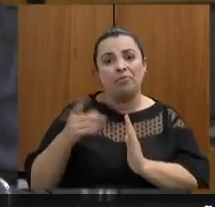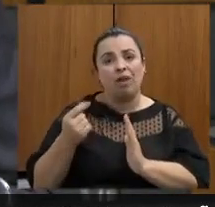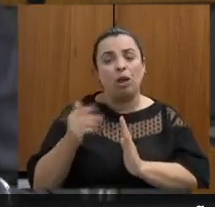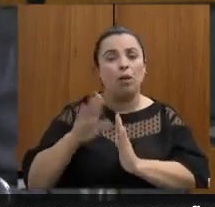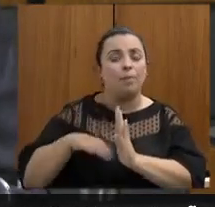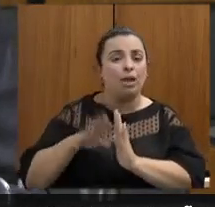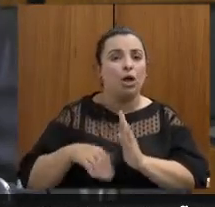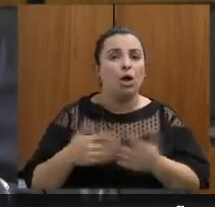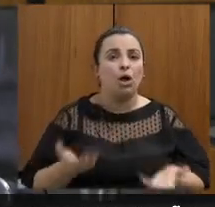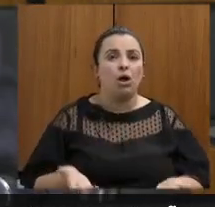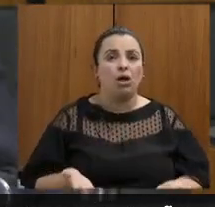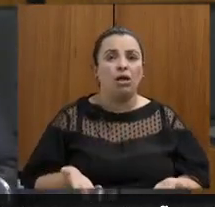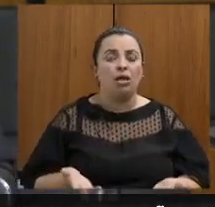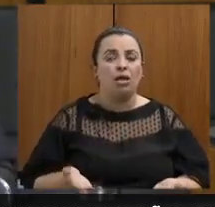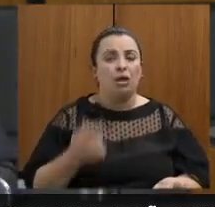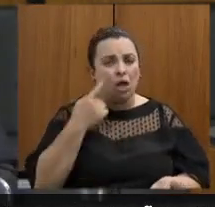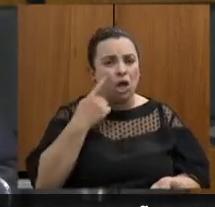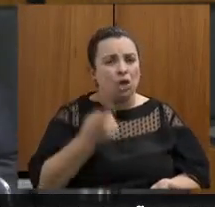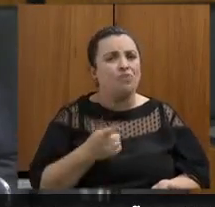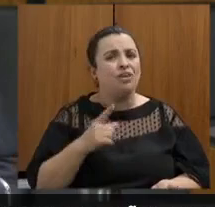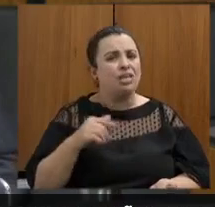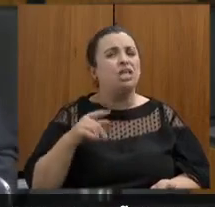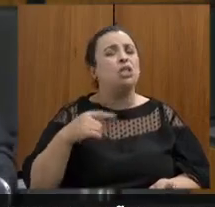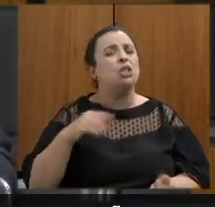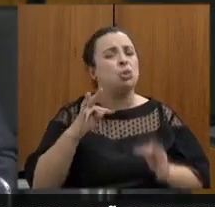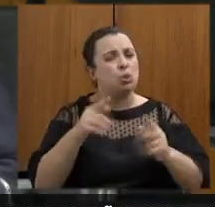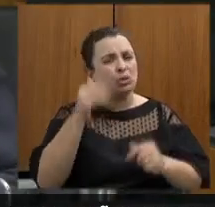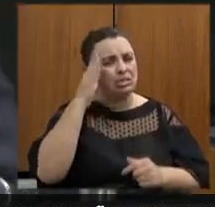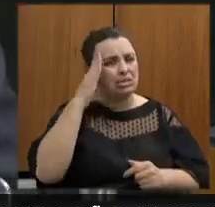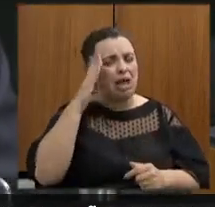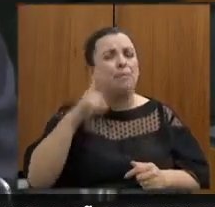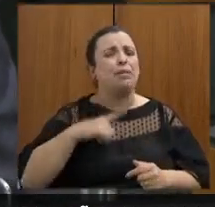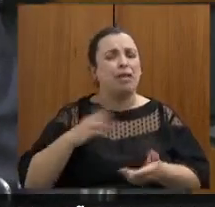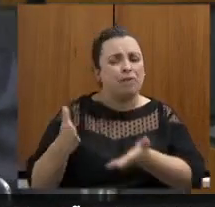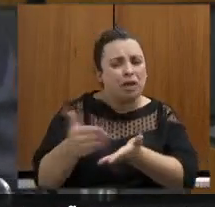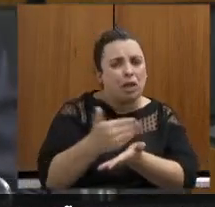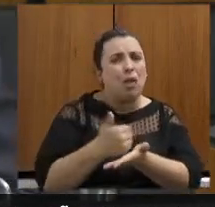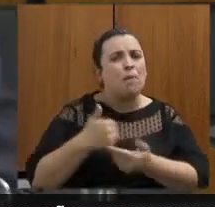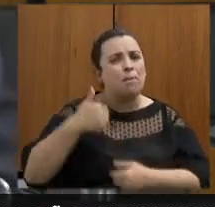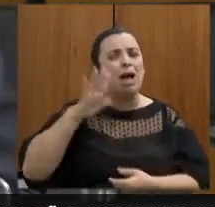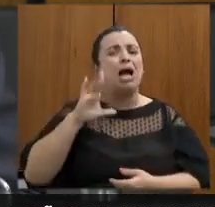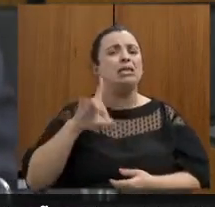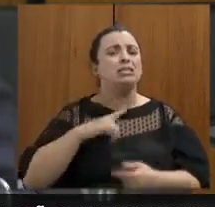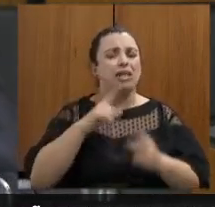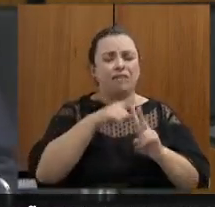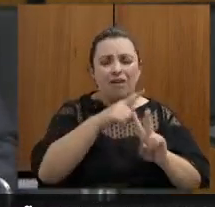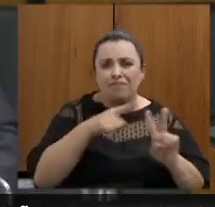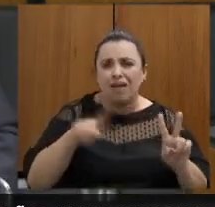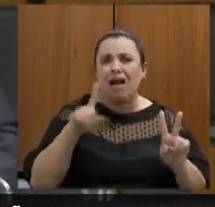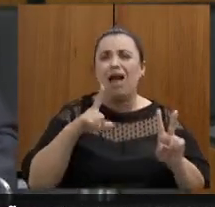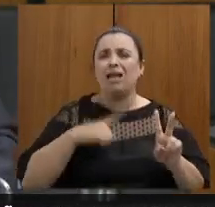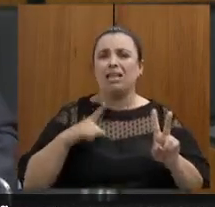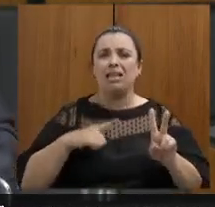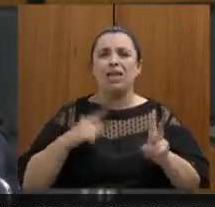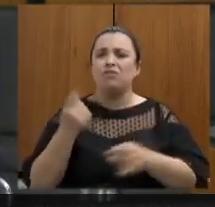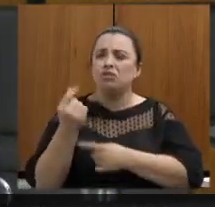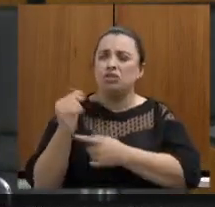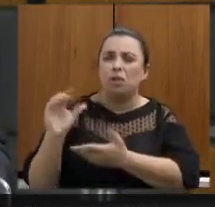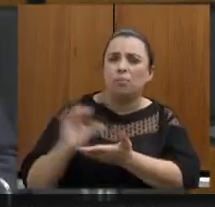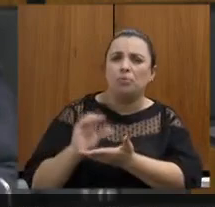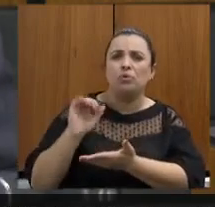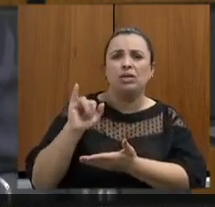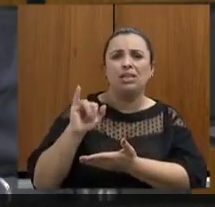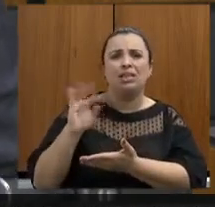números números botões todo mundo sabe que a arrecadação aumentou ver o dinheiro da Vale vendeu folha de pagamento para o Itaú recebe